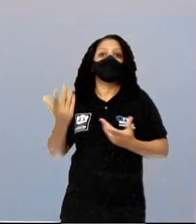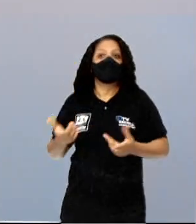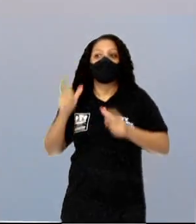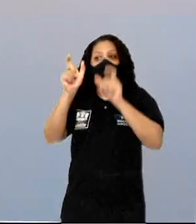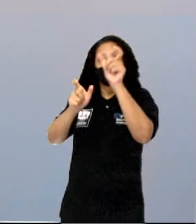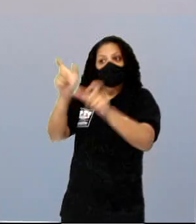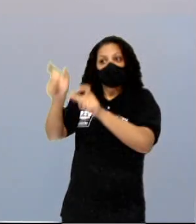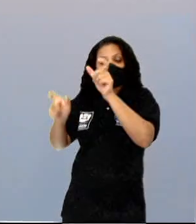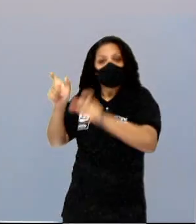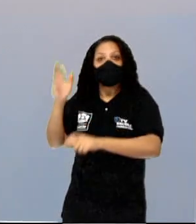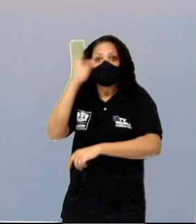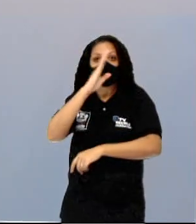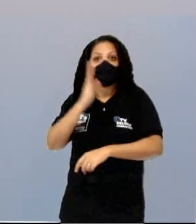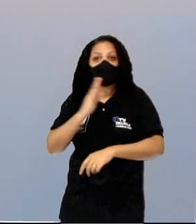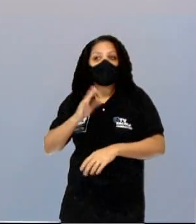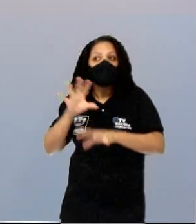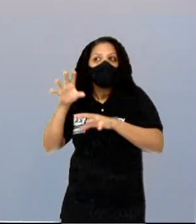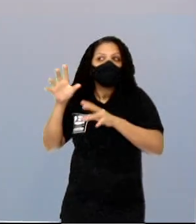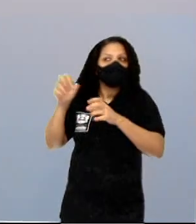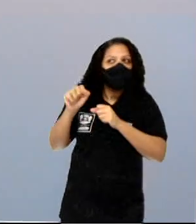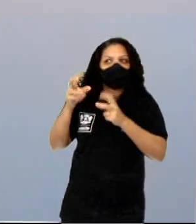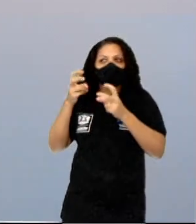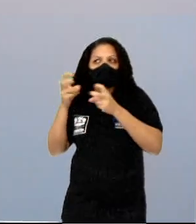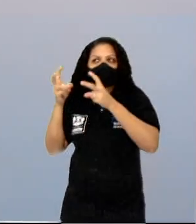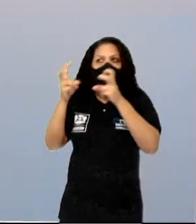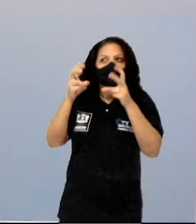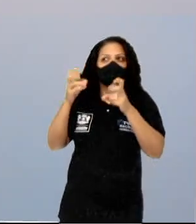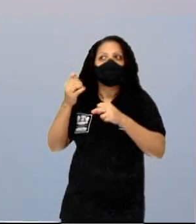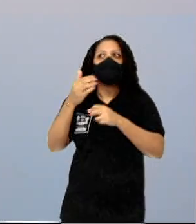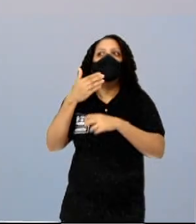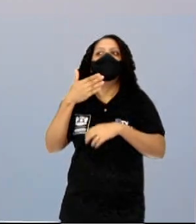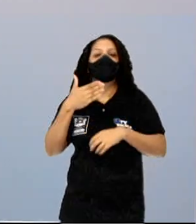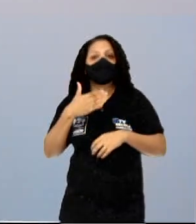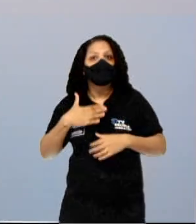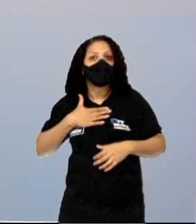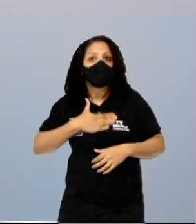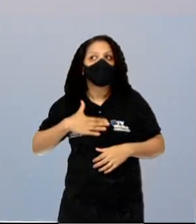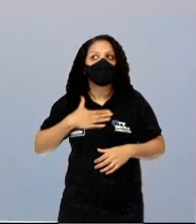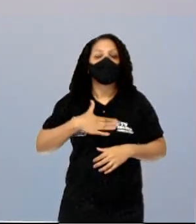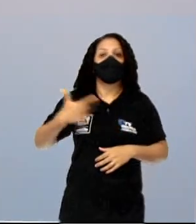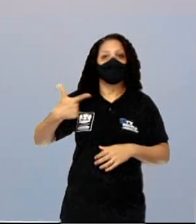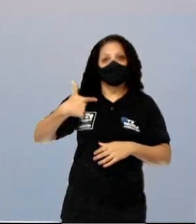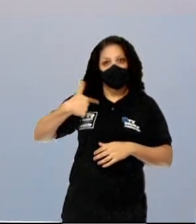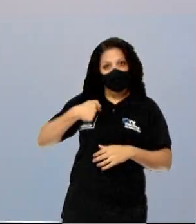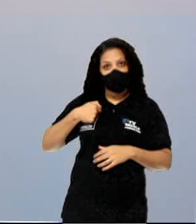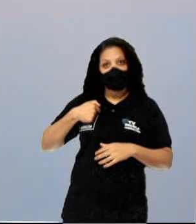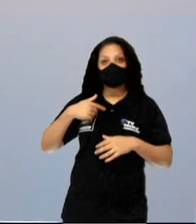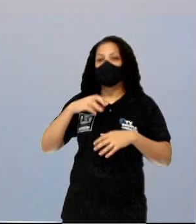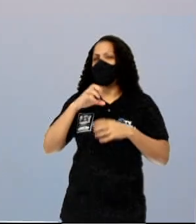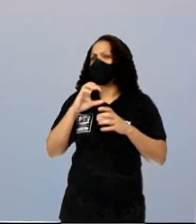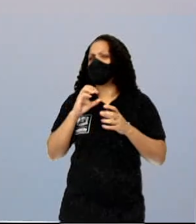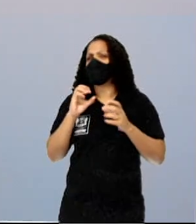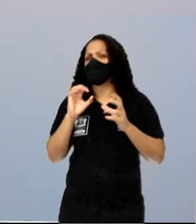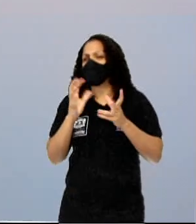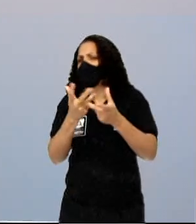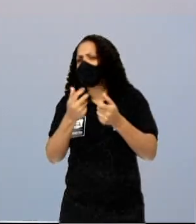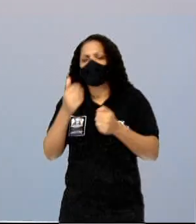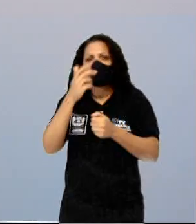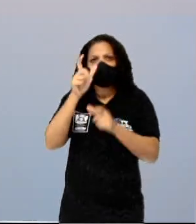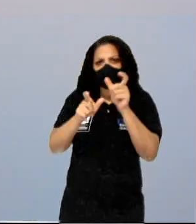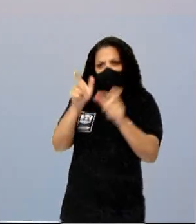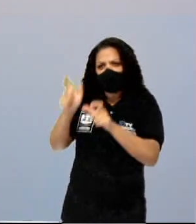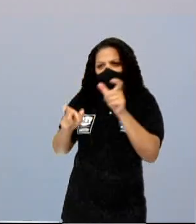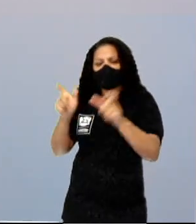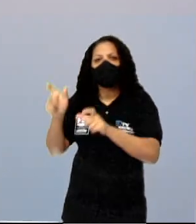terceiro ponto é a promoção da censura. Então, todos aqueles artistas, intelectuais ou mesmo opositores políticos ao governo